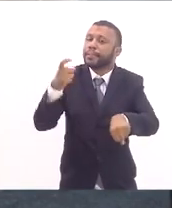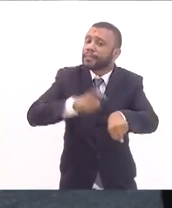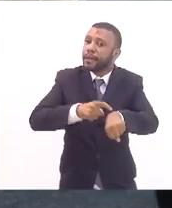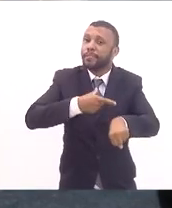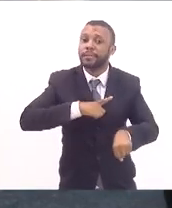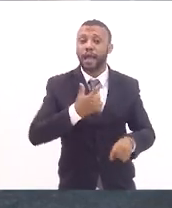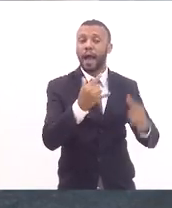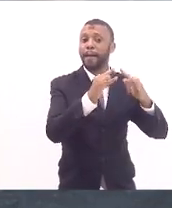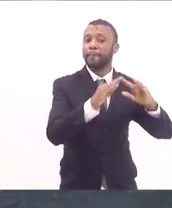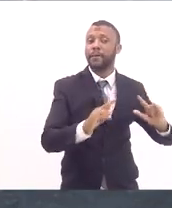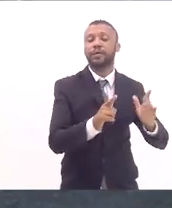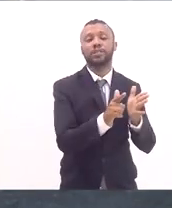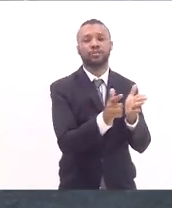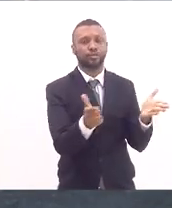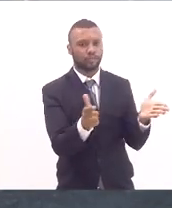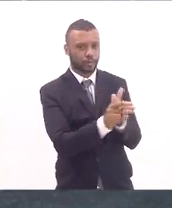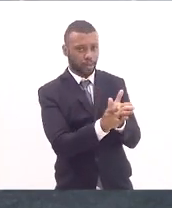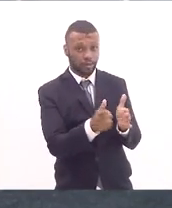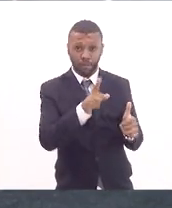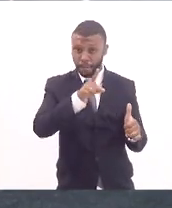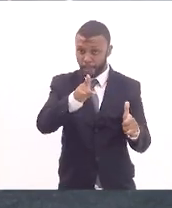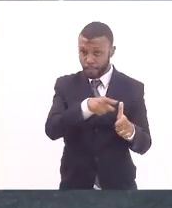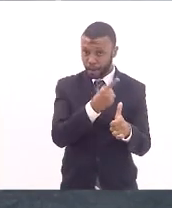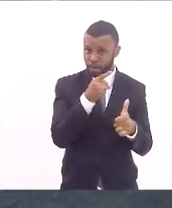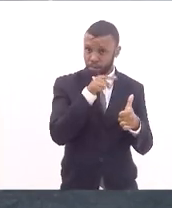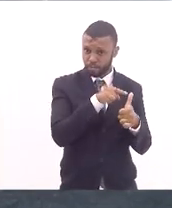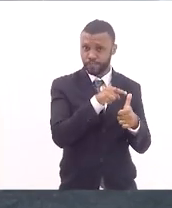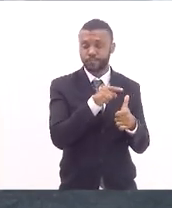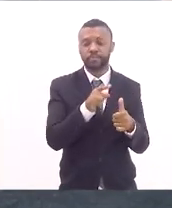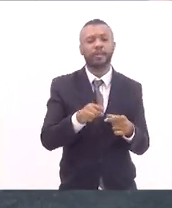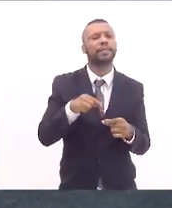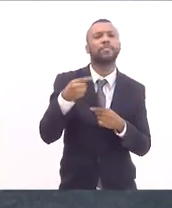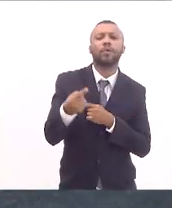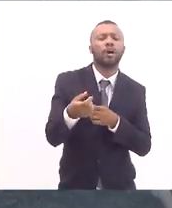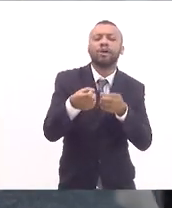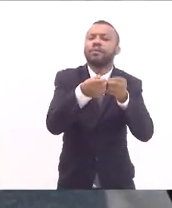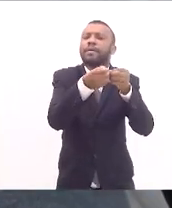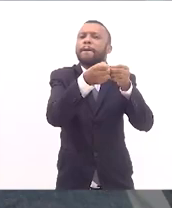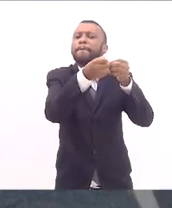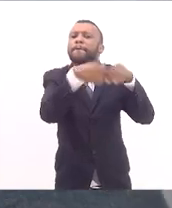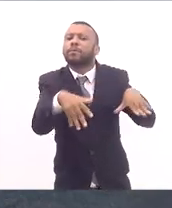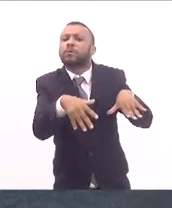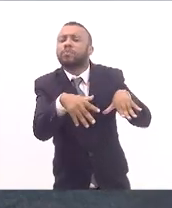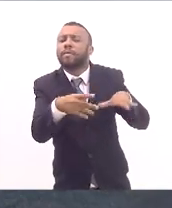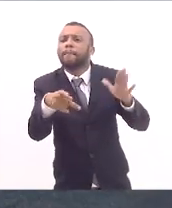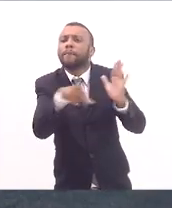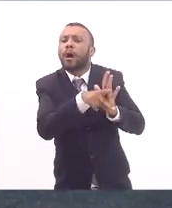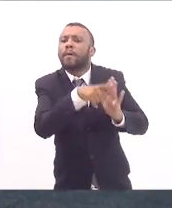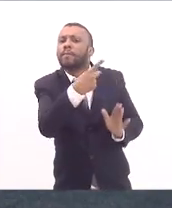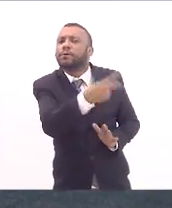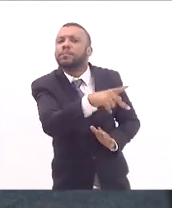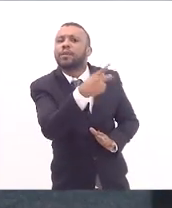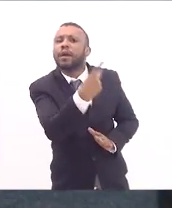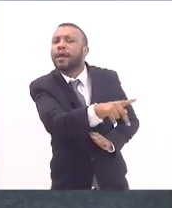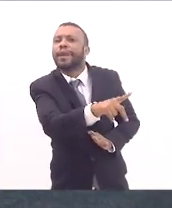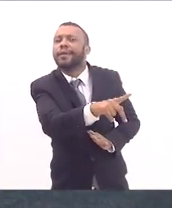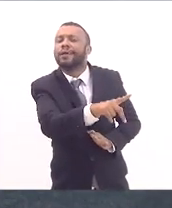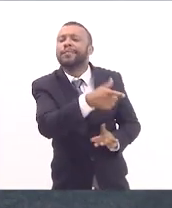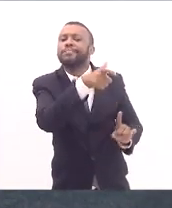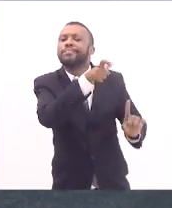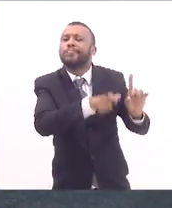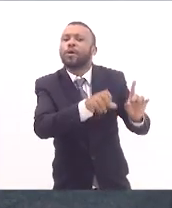primeiro. e depois quem irá pagar os danos patrimoniais ao